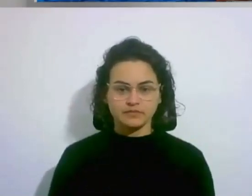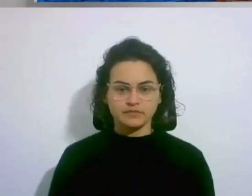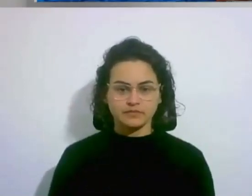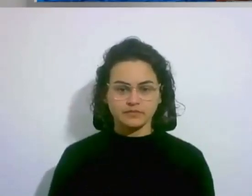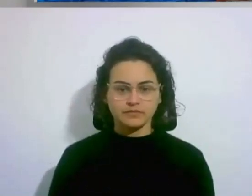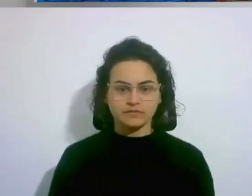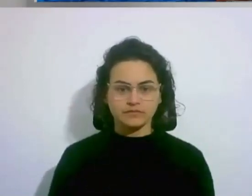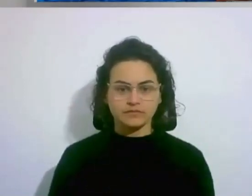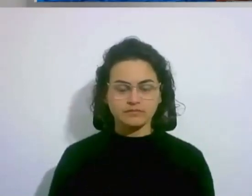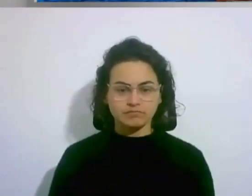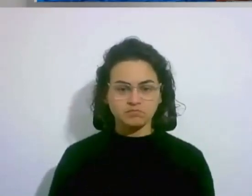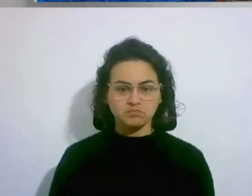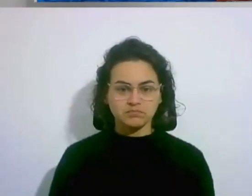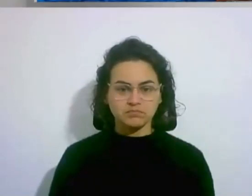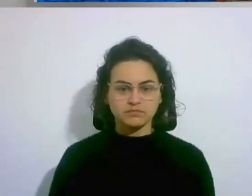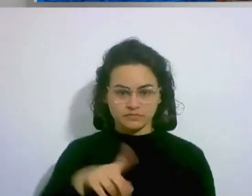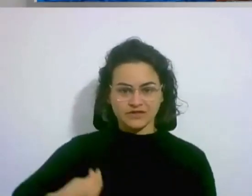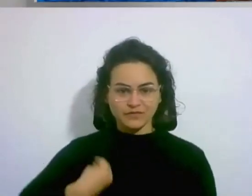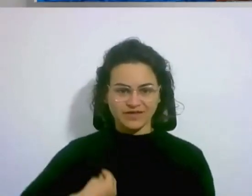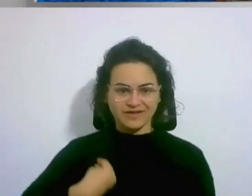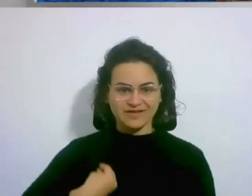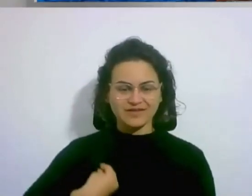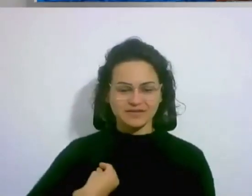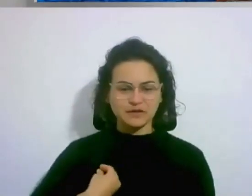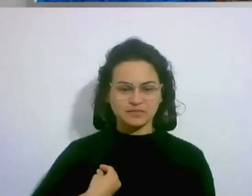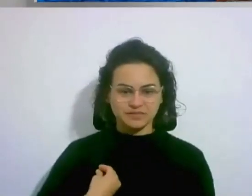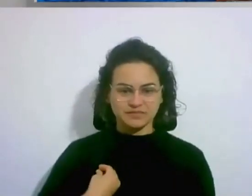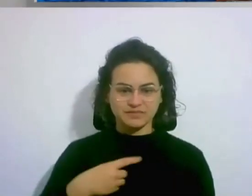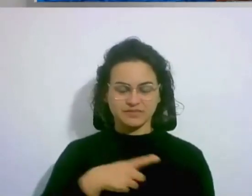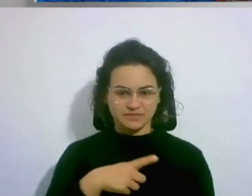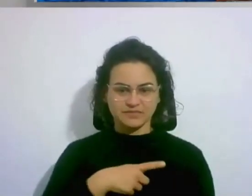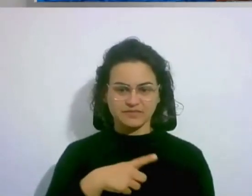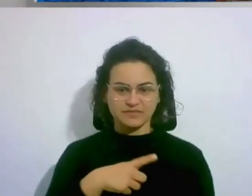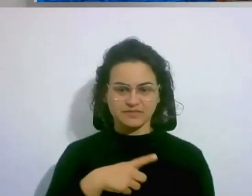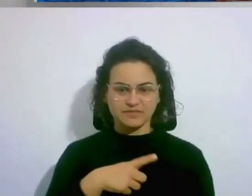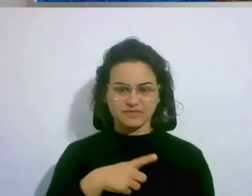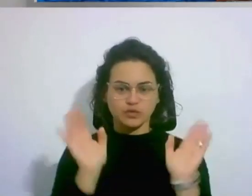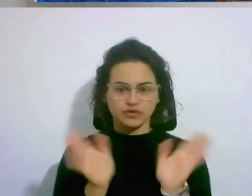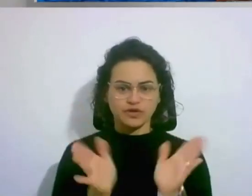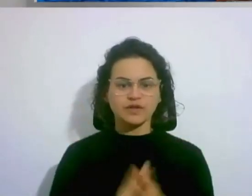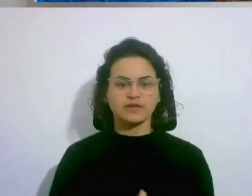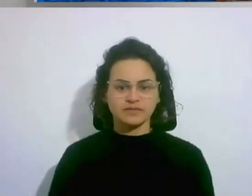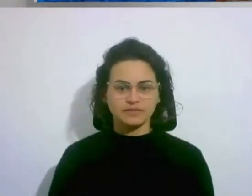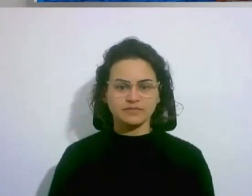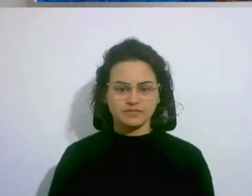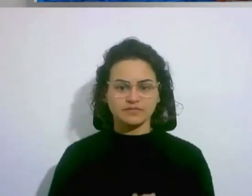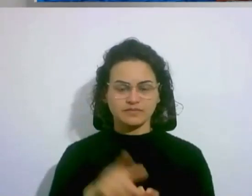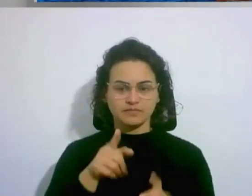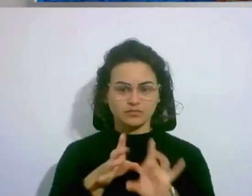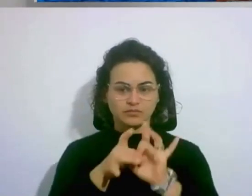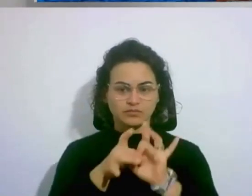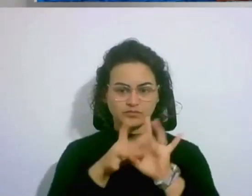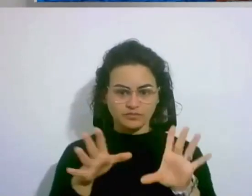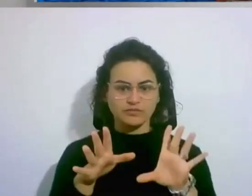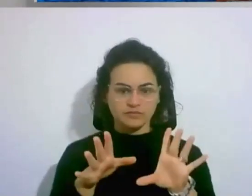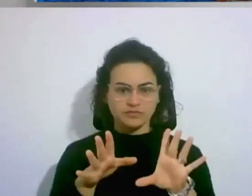Está online? Ok. Gilson José Santos, já localizamos aqui a conexão, já está liberado, aí abra seu microfone, abre